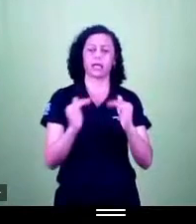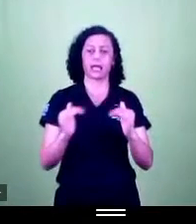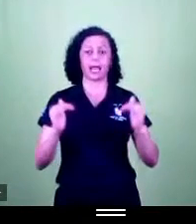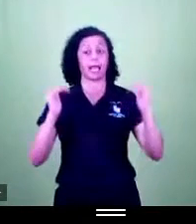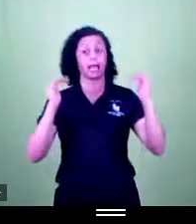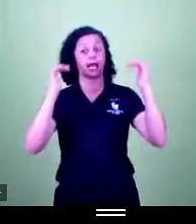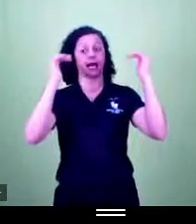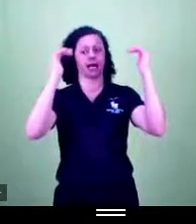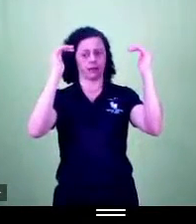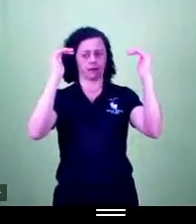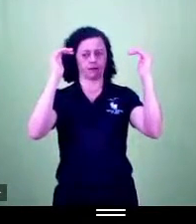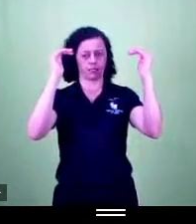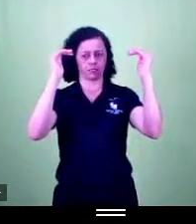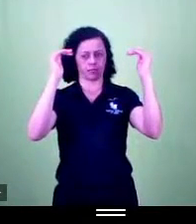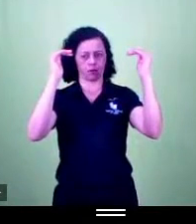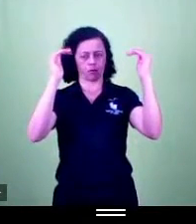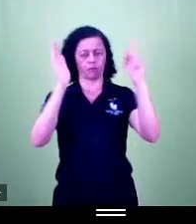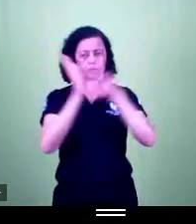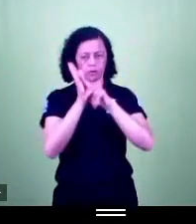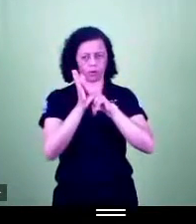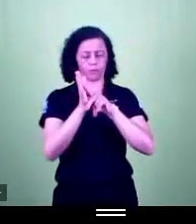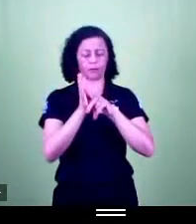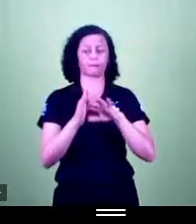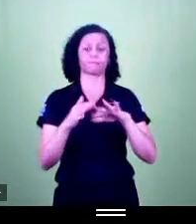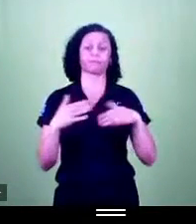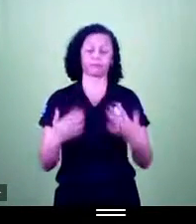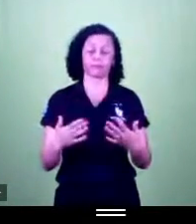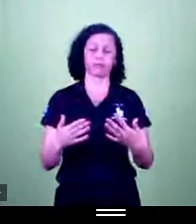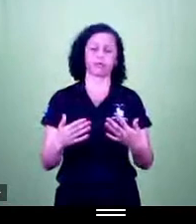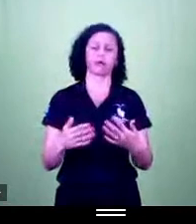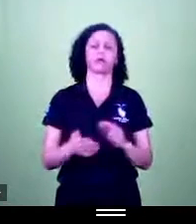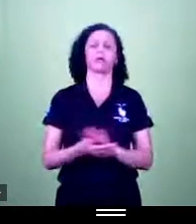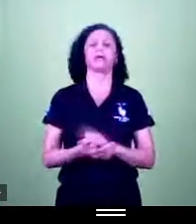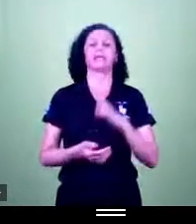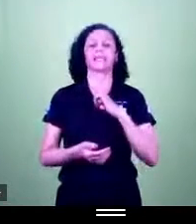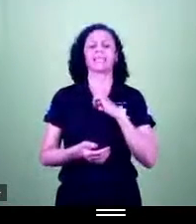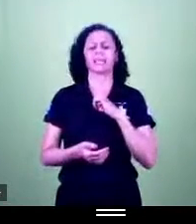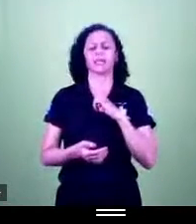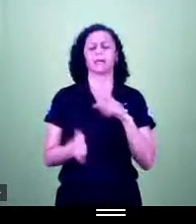de tensão, uma elevação de altura. Tá? Então perceba que no elemento resistivo,